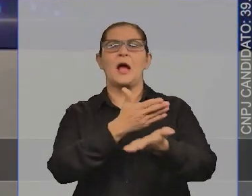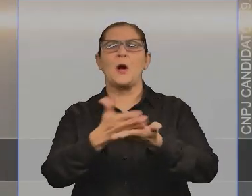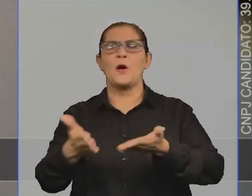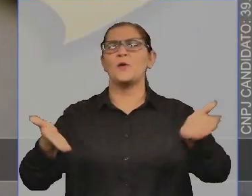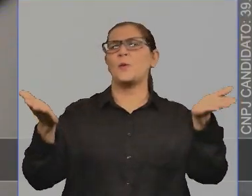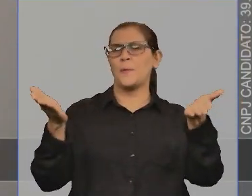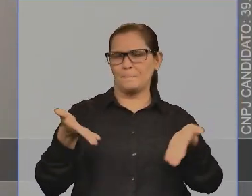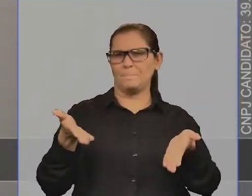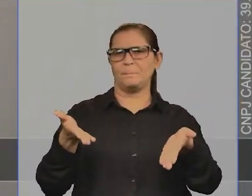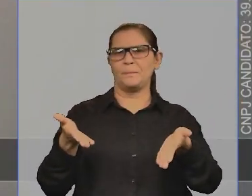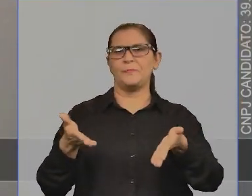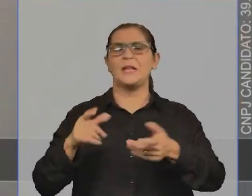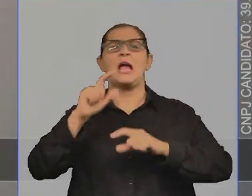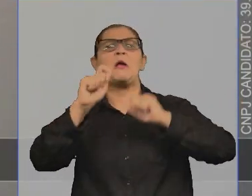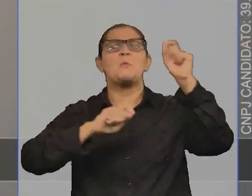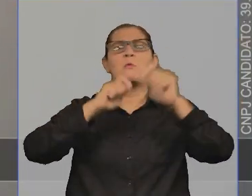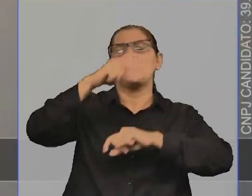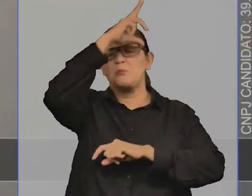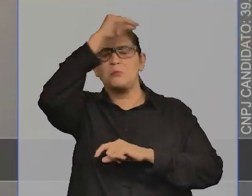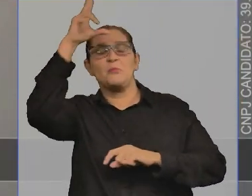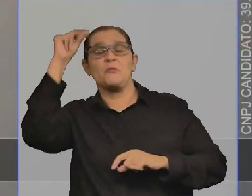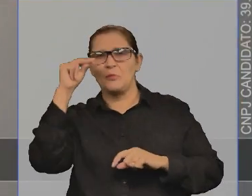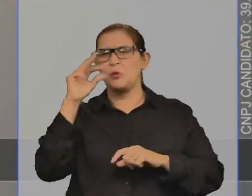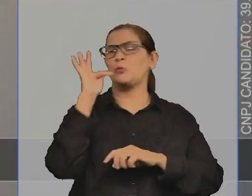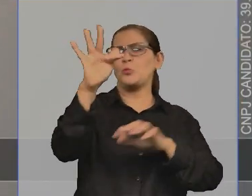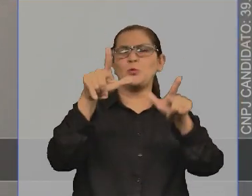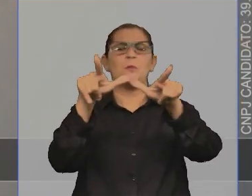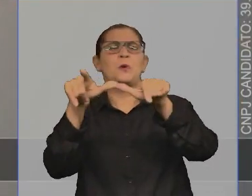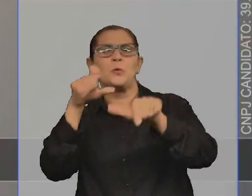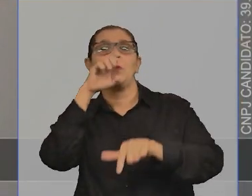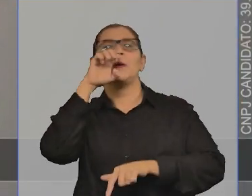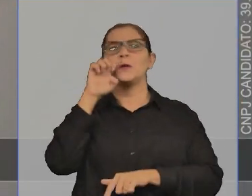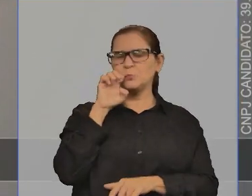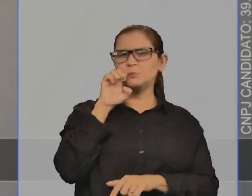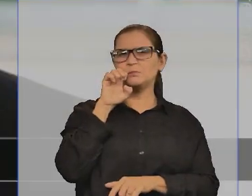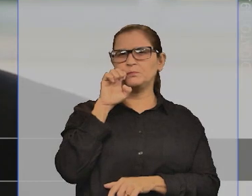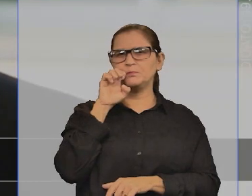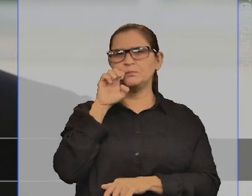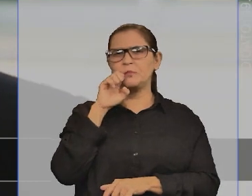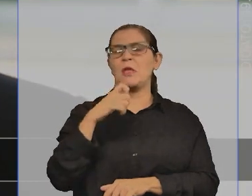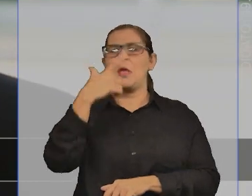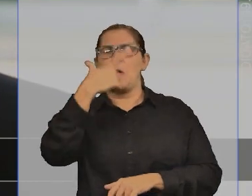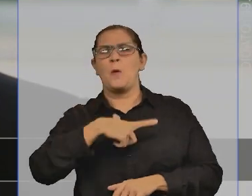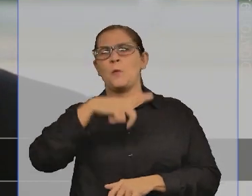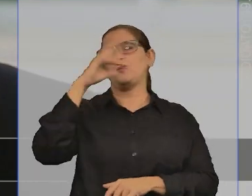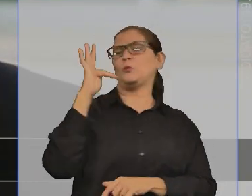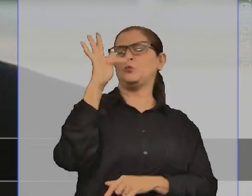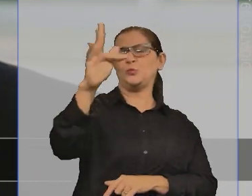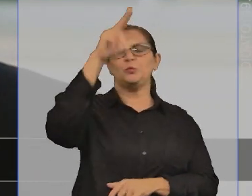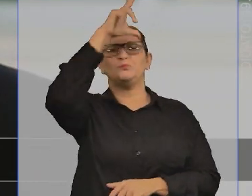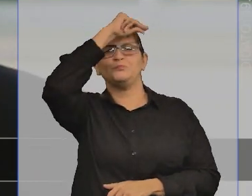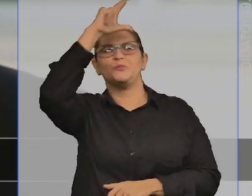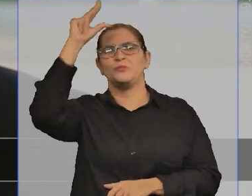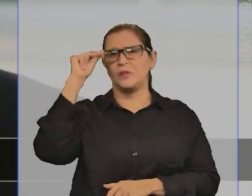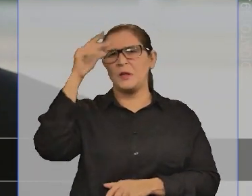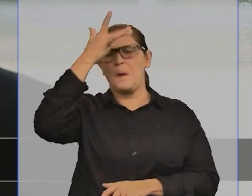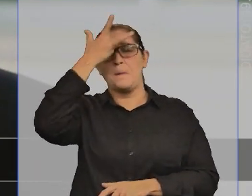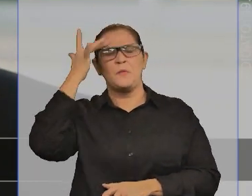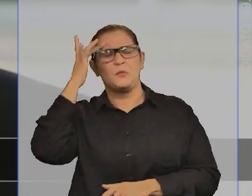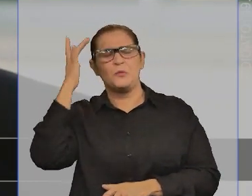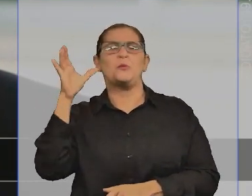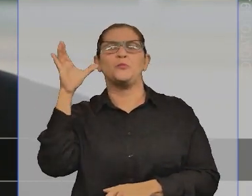Começa agora o programa que vai eleger Edu Abalone, o próximo prefeito de Bauru. No meu governo, servidor público